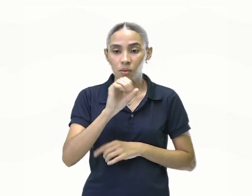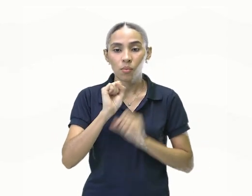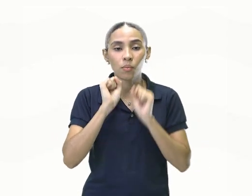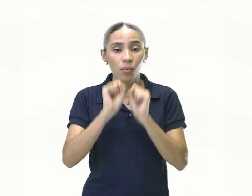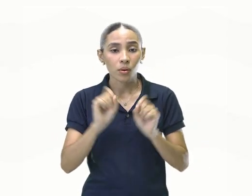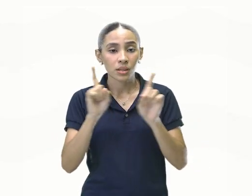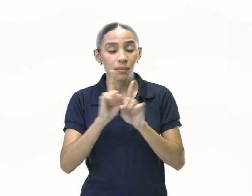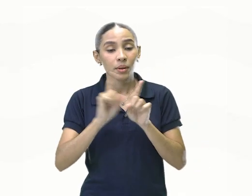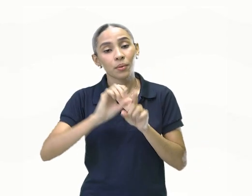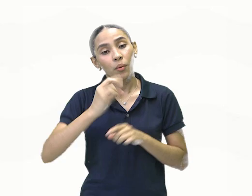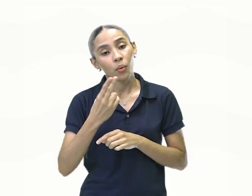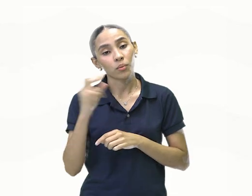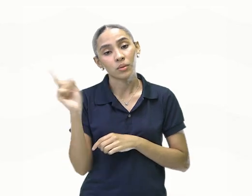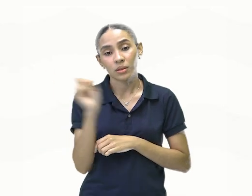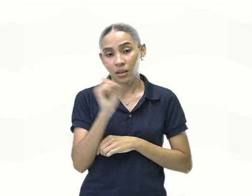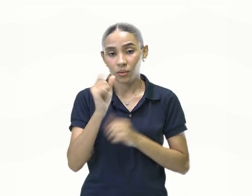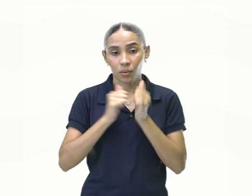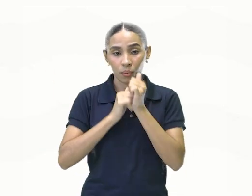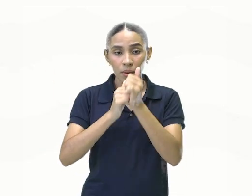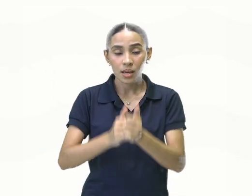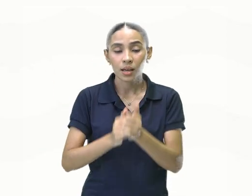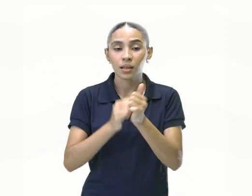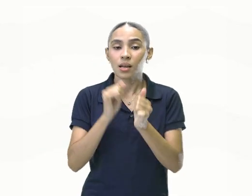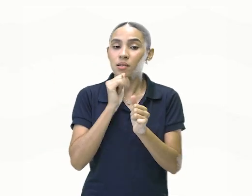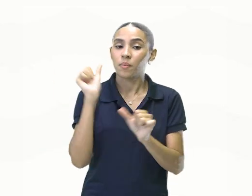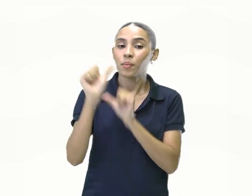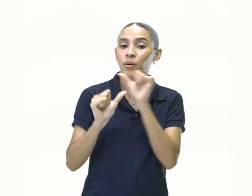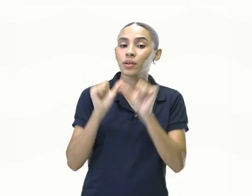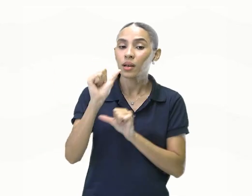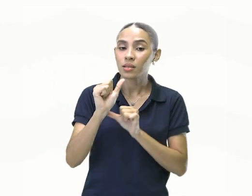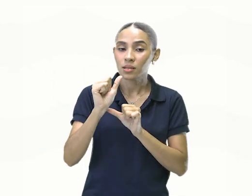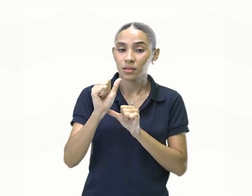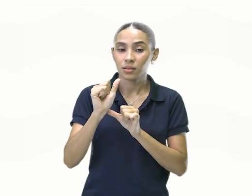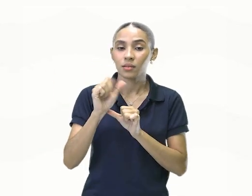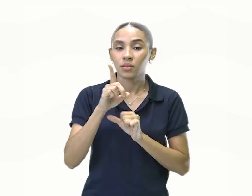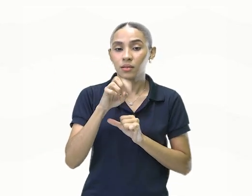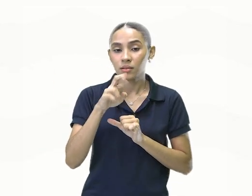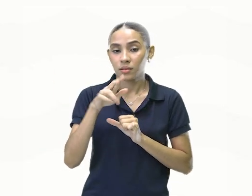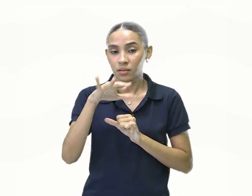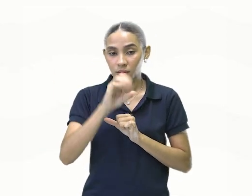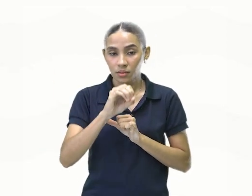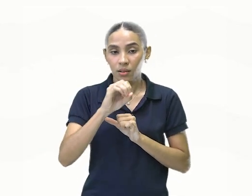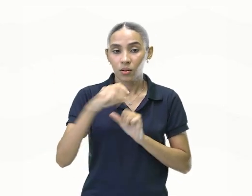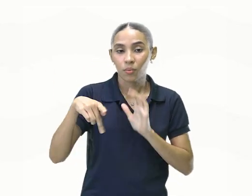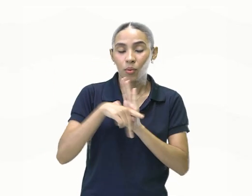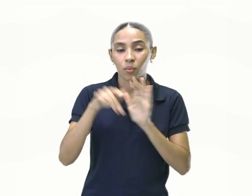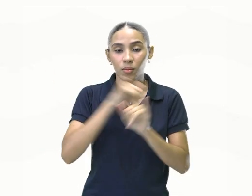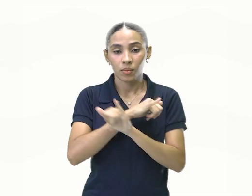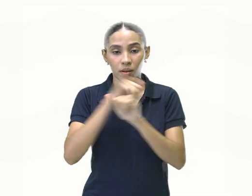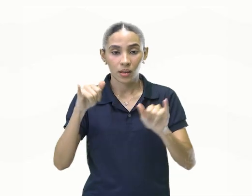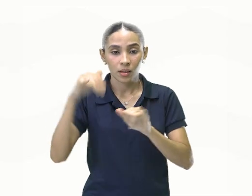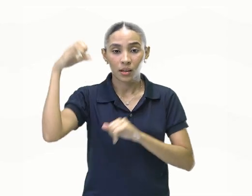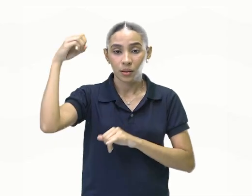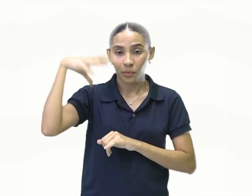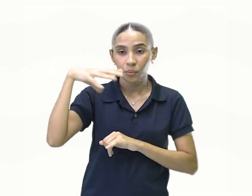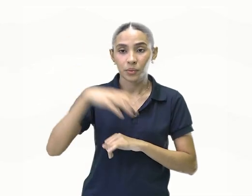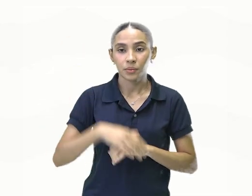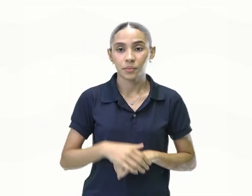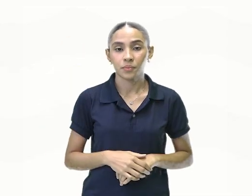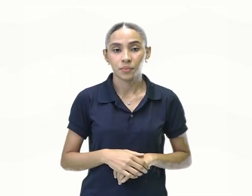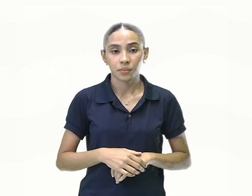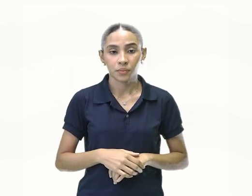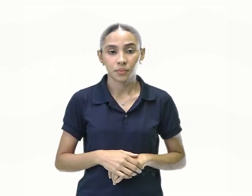refração pode ou não ser acompanhada de uma mudança na direção da